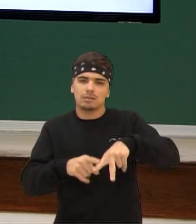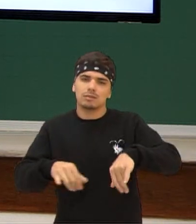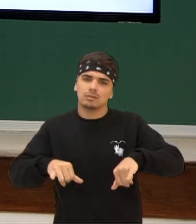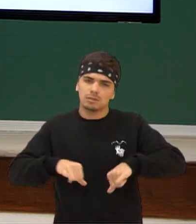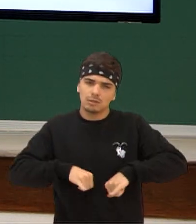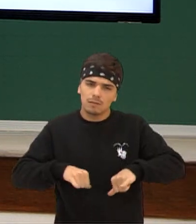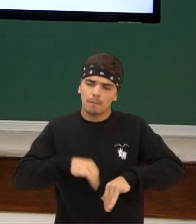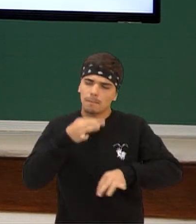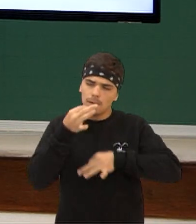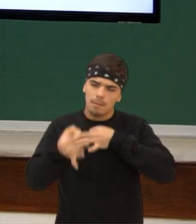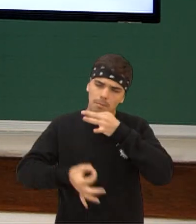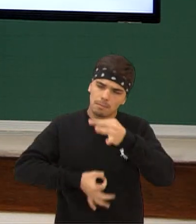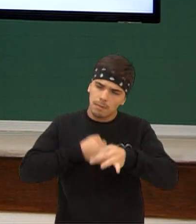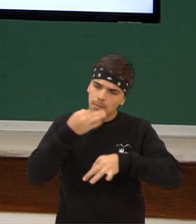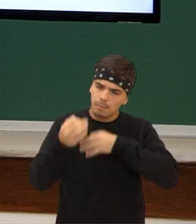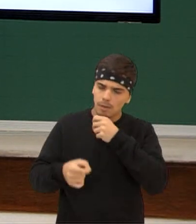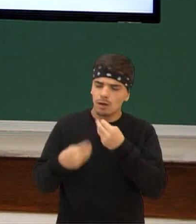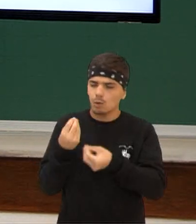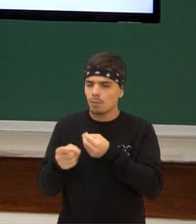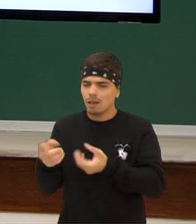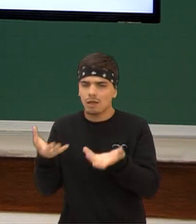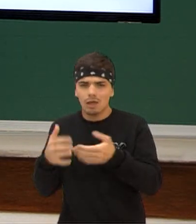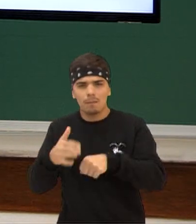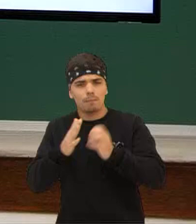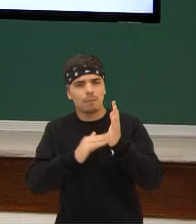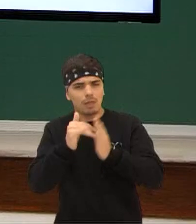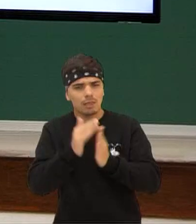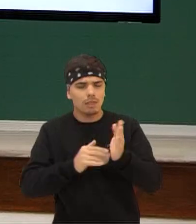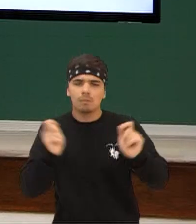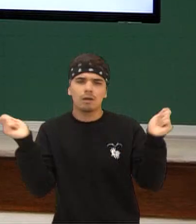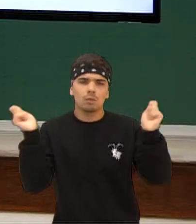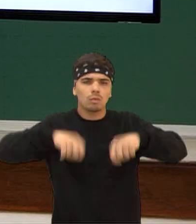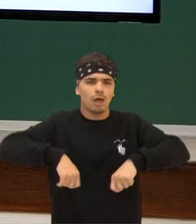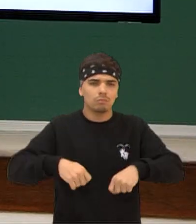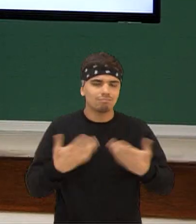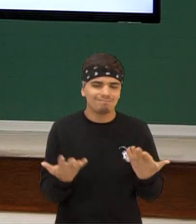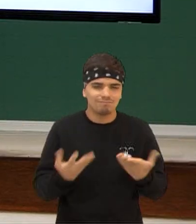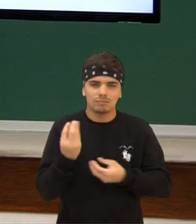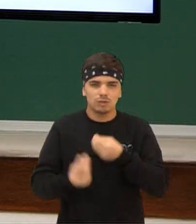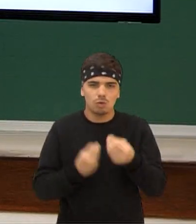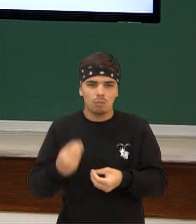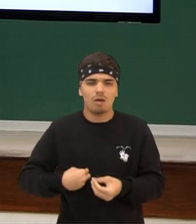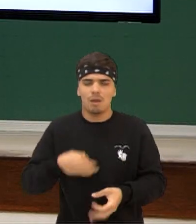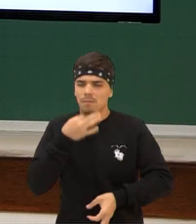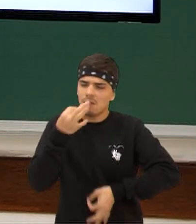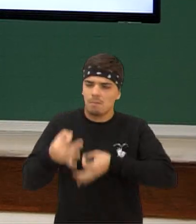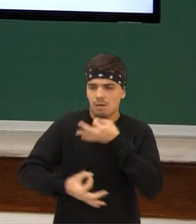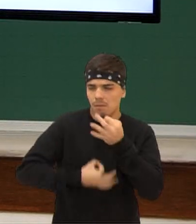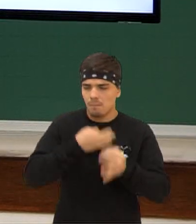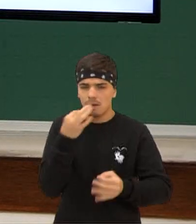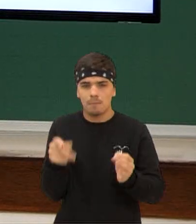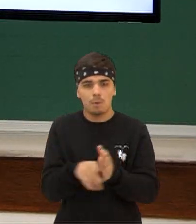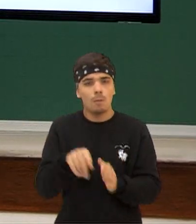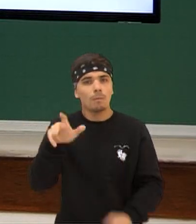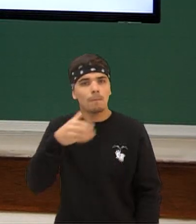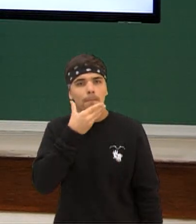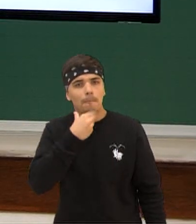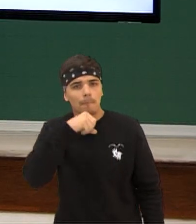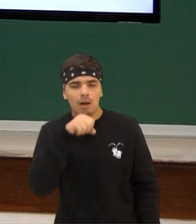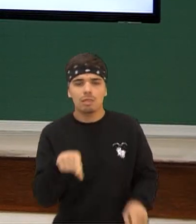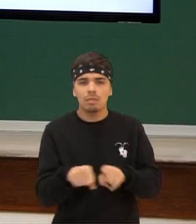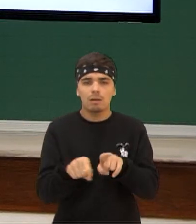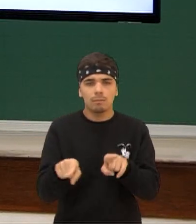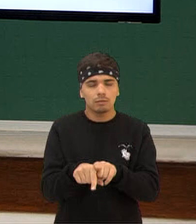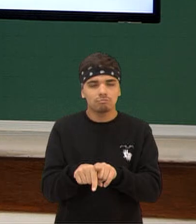muita crítica porque tu não coloca ela não conseguiu a queria pintar e ela não conseguia não ia conseguir todo mundo né criticou inclusive o próprio pai